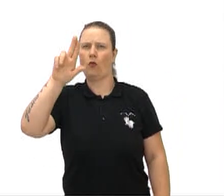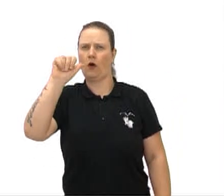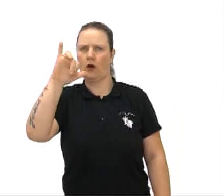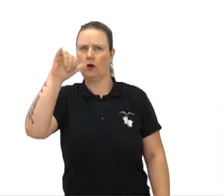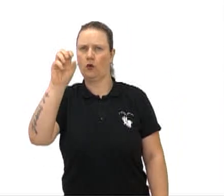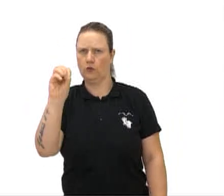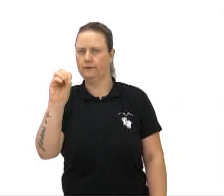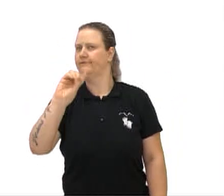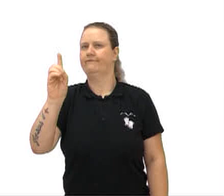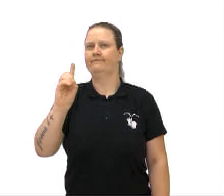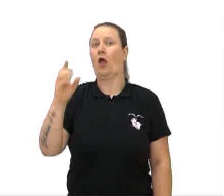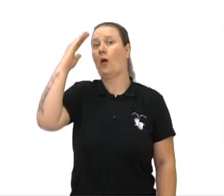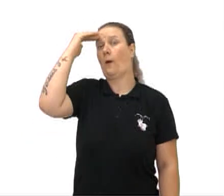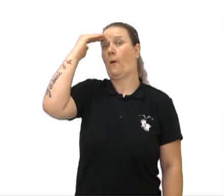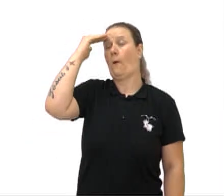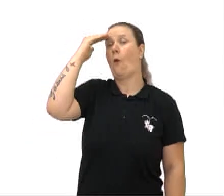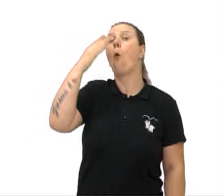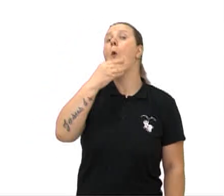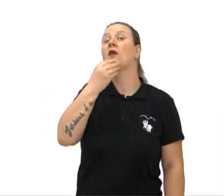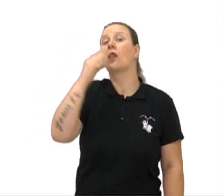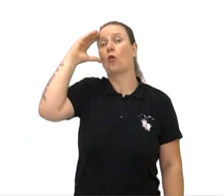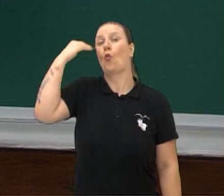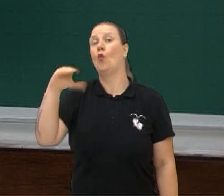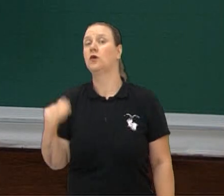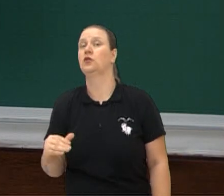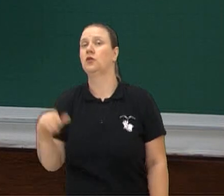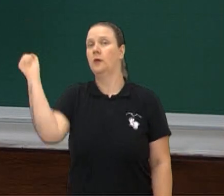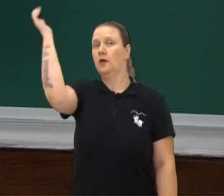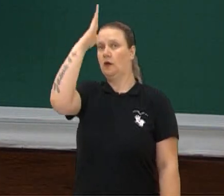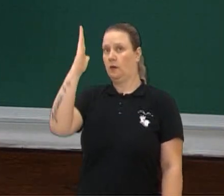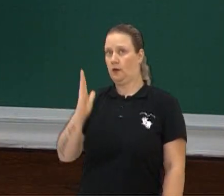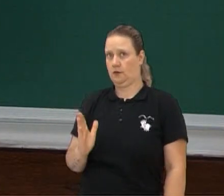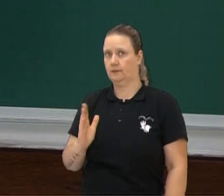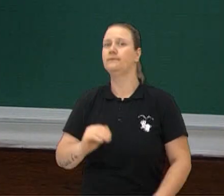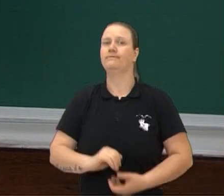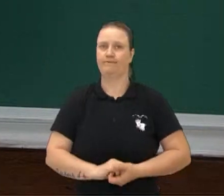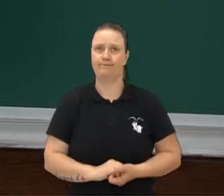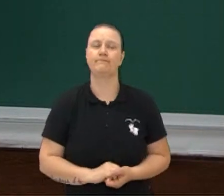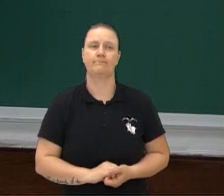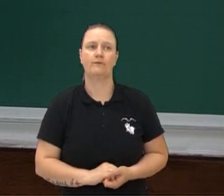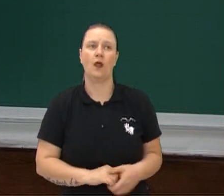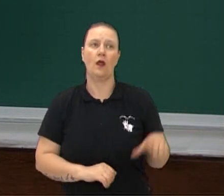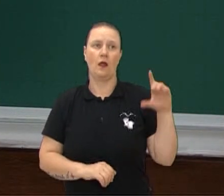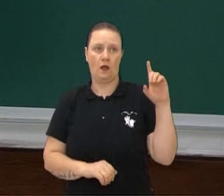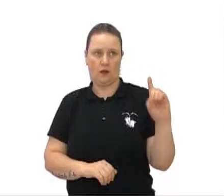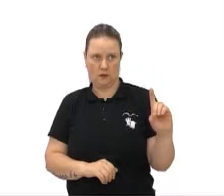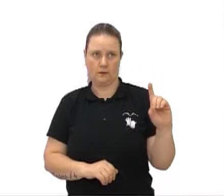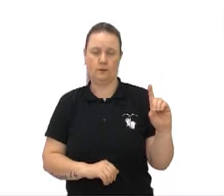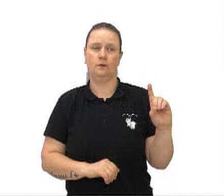e de Curitiba, então Pedro fala lá, né, que ele é brasileiro, que é de Curitiba. E lá D,